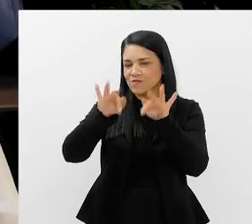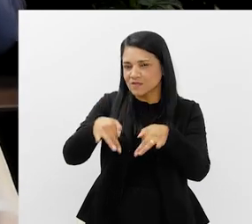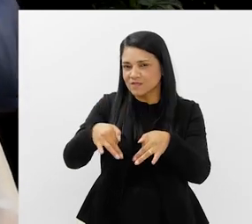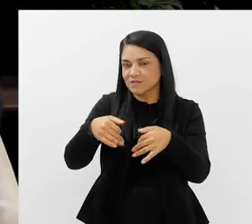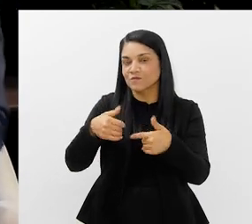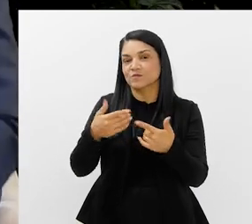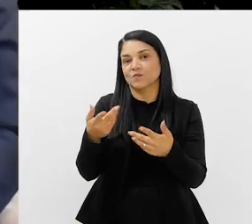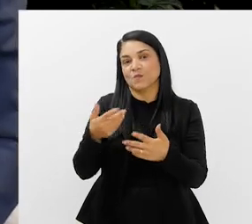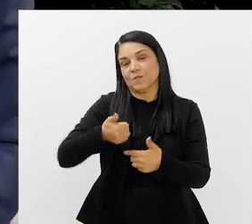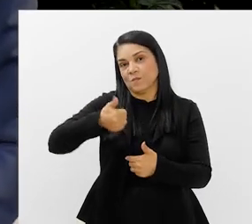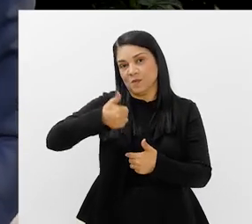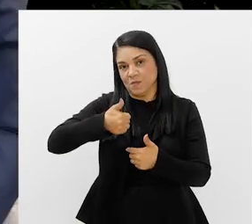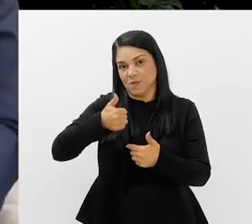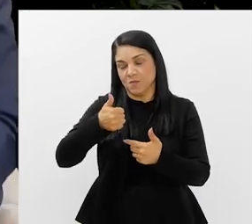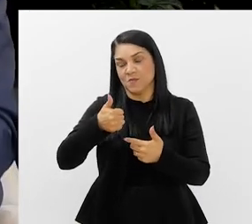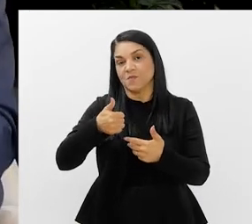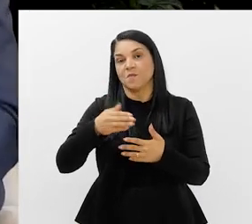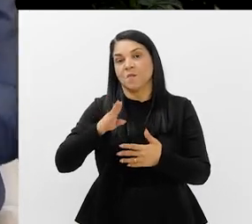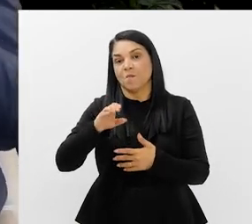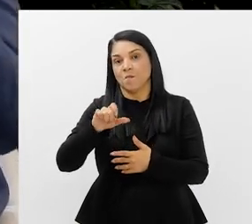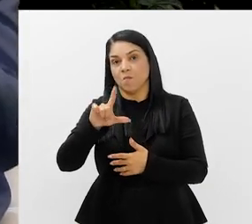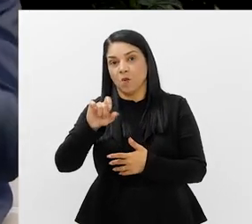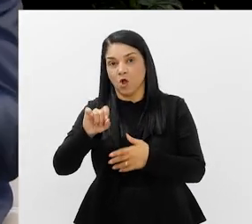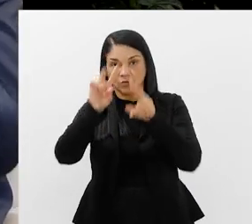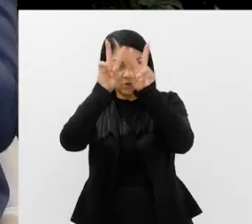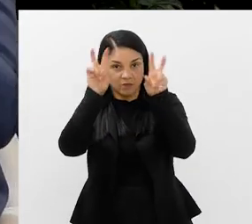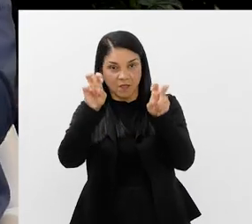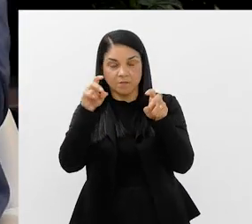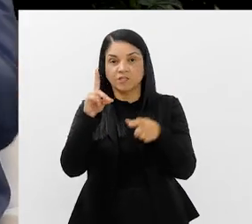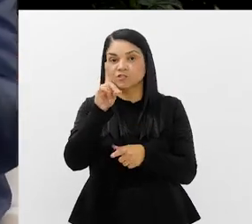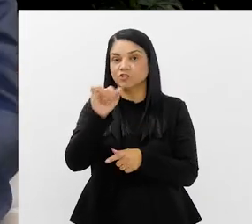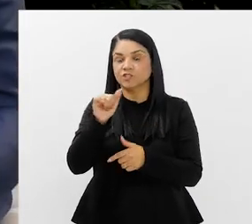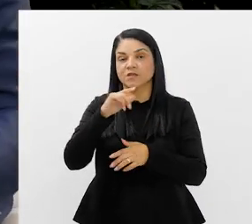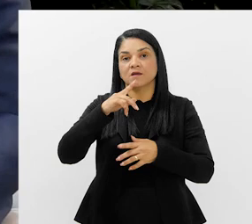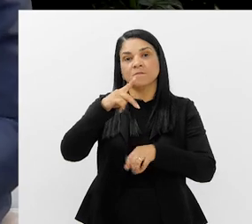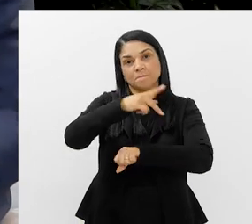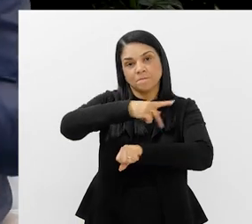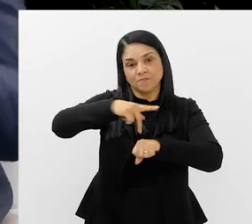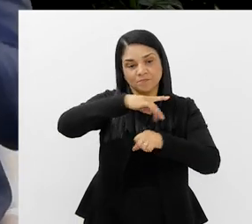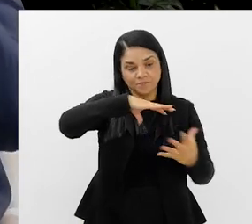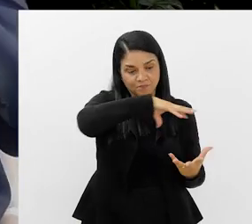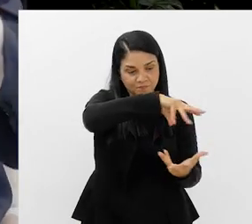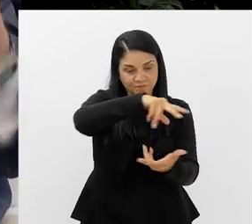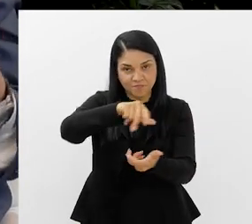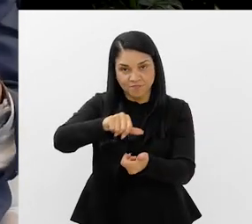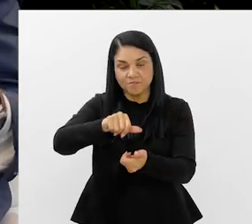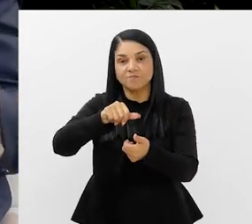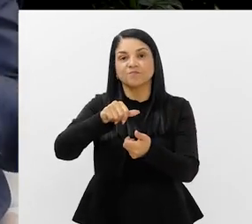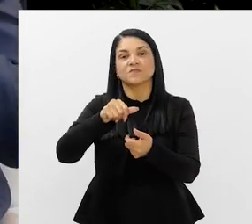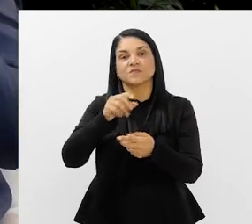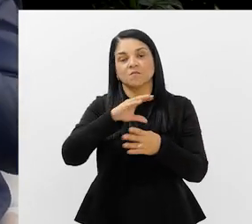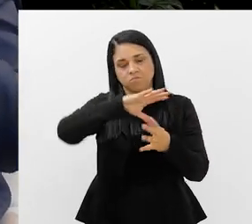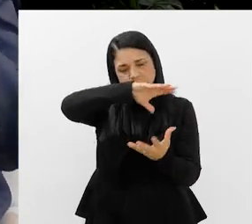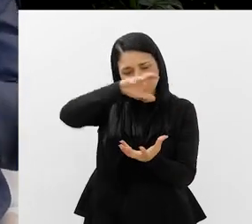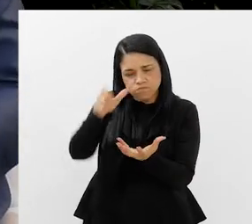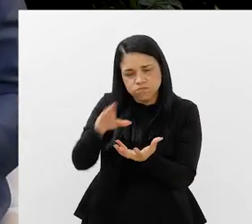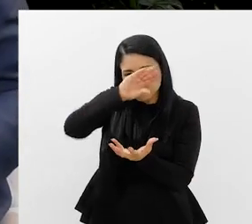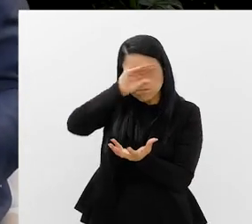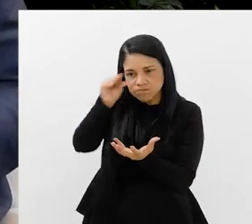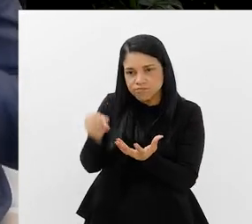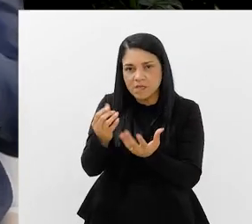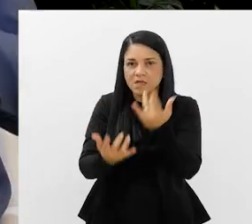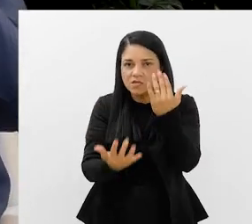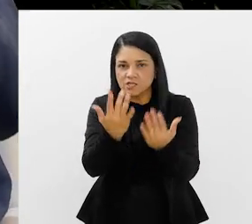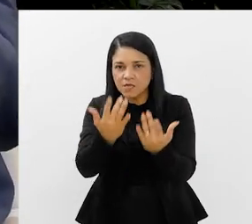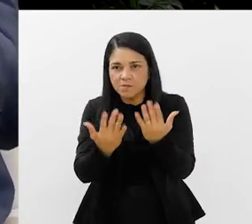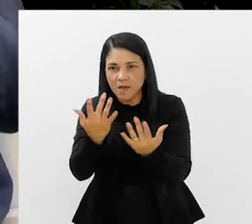bloco. Bom, fechamos aqui o nosso primeiro bloco, um bloco que tratou aqui do tema sobre o Dia Internacional de Preservação da Camada